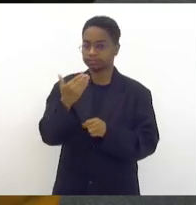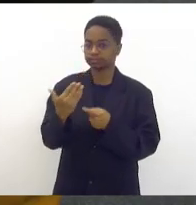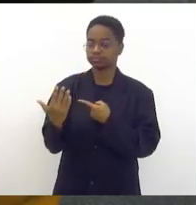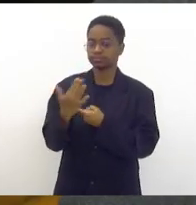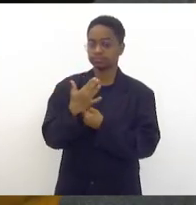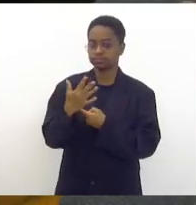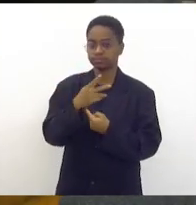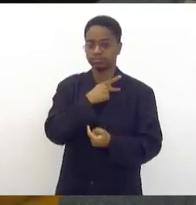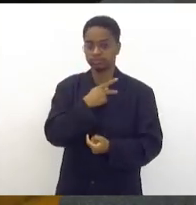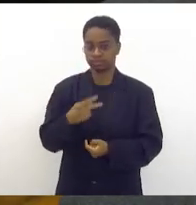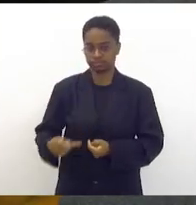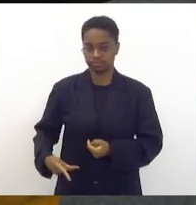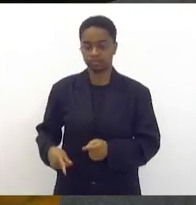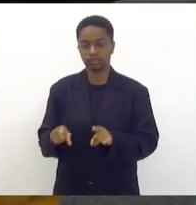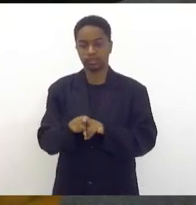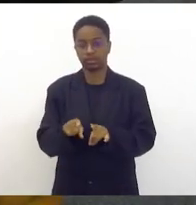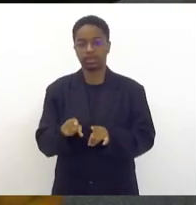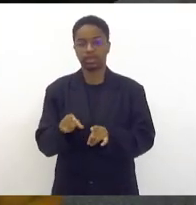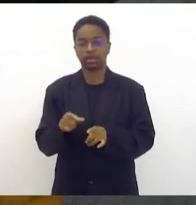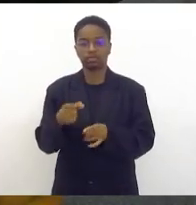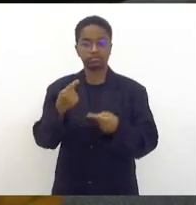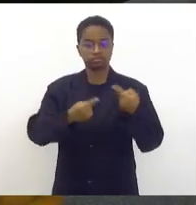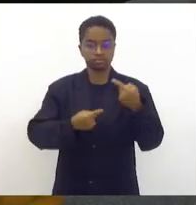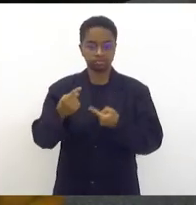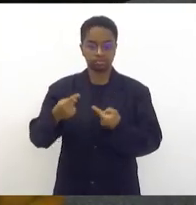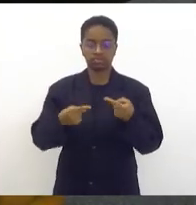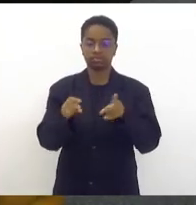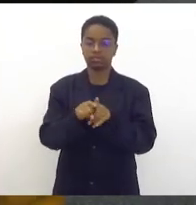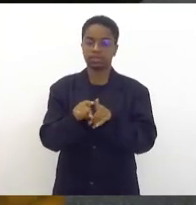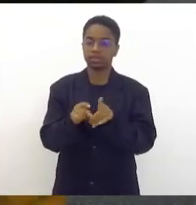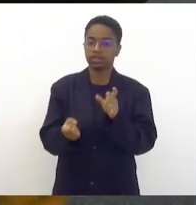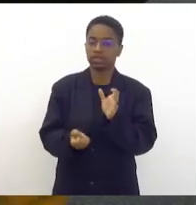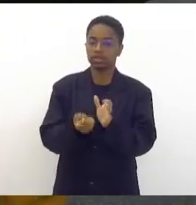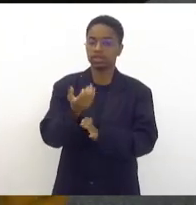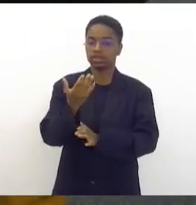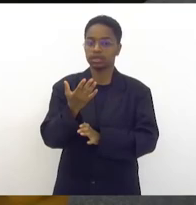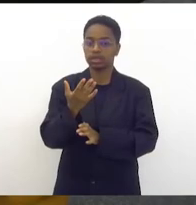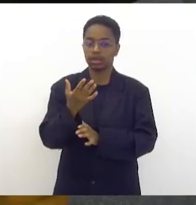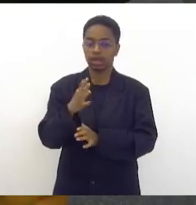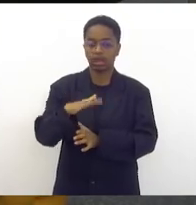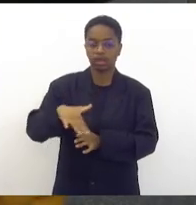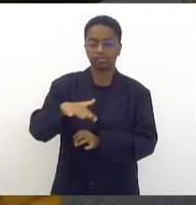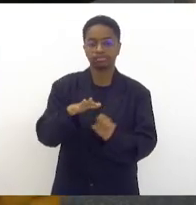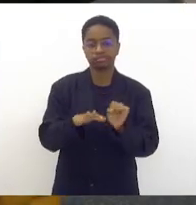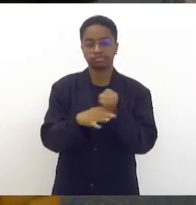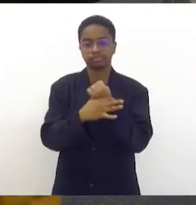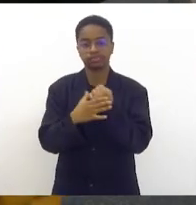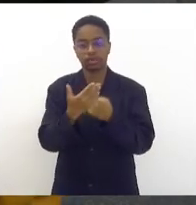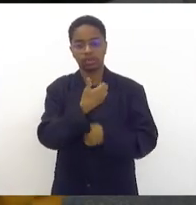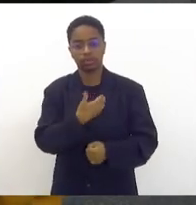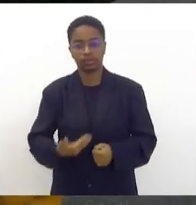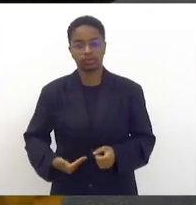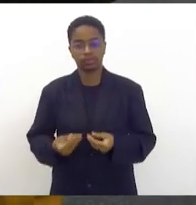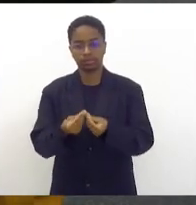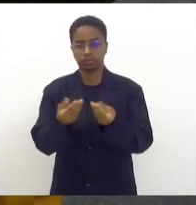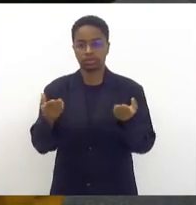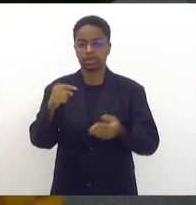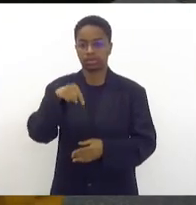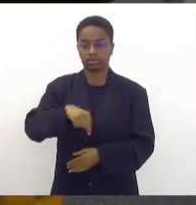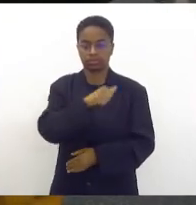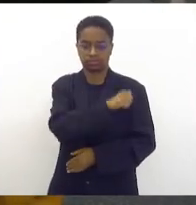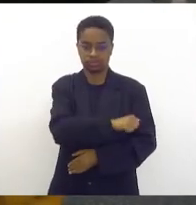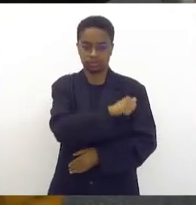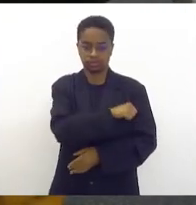pedir socorro ao presidente, fazer um entendimento e criar um clima de segurança pública para o estado do Rio de